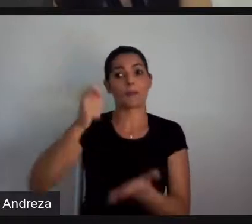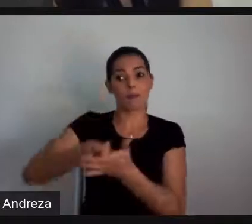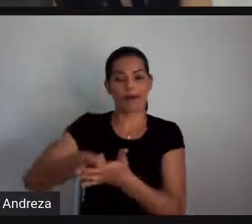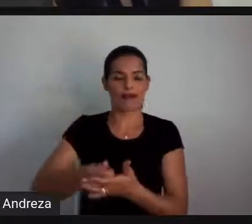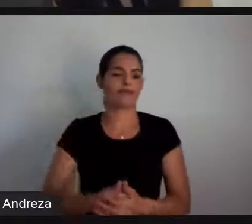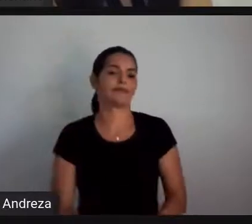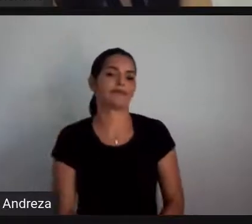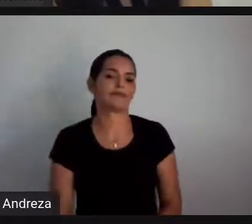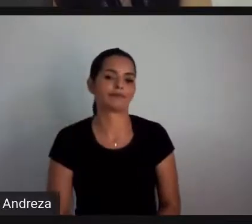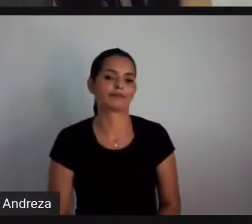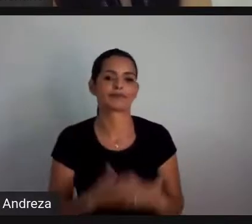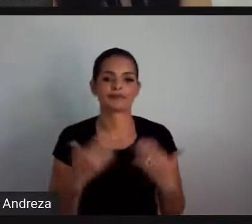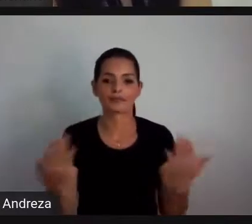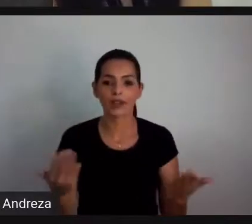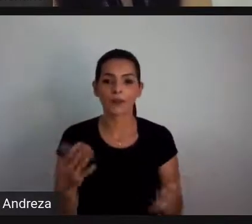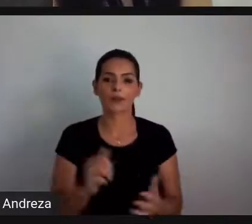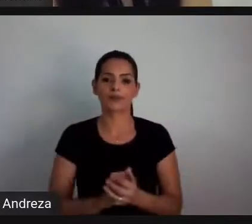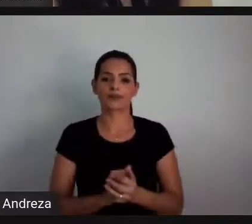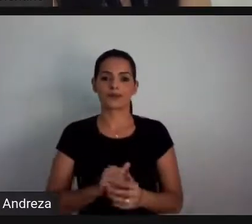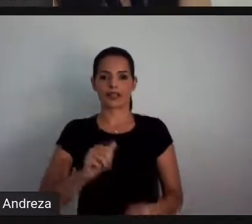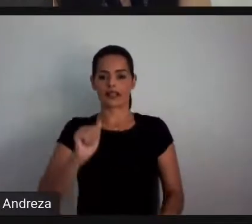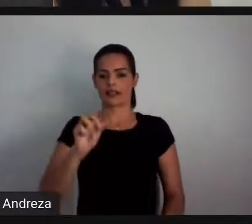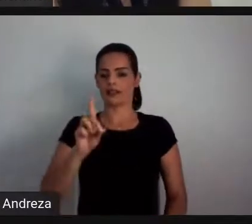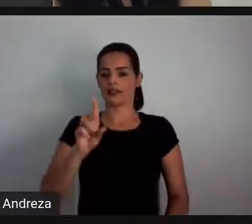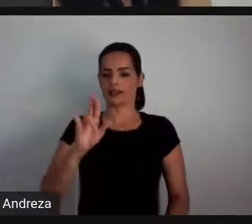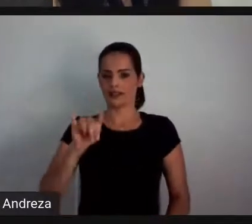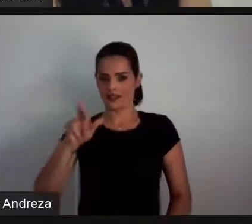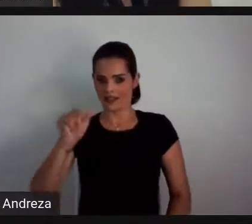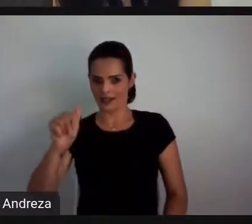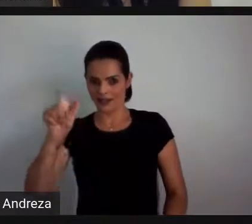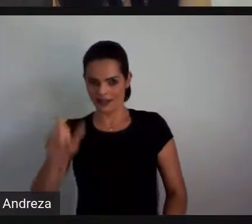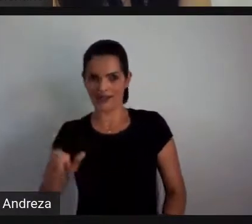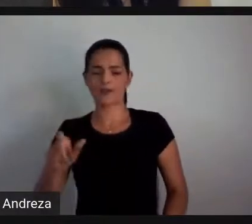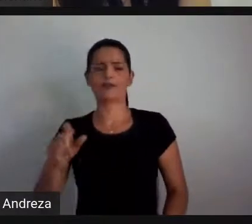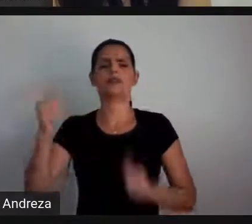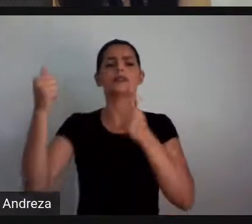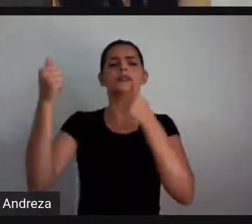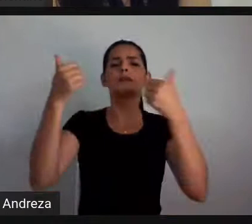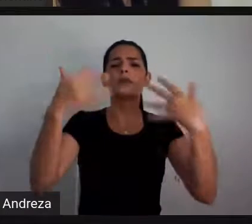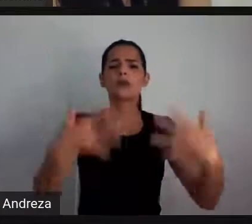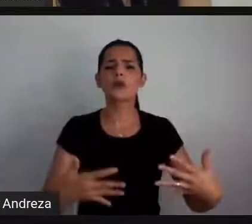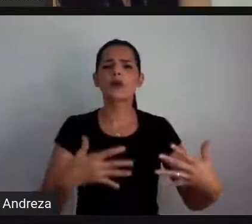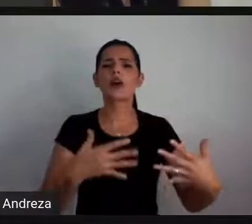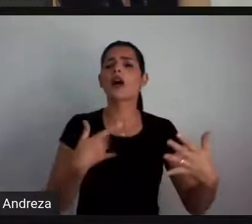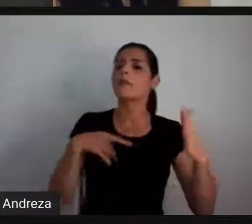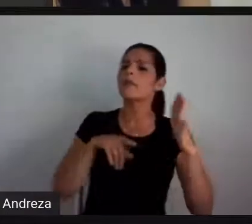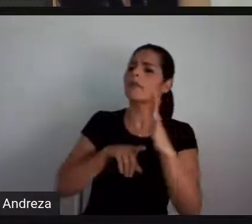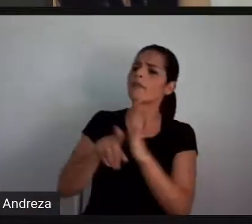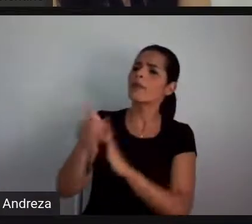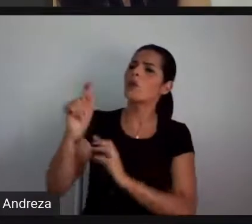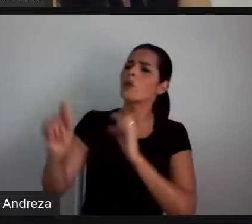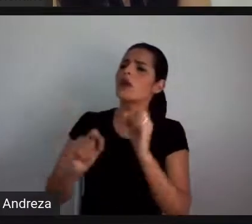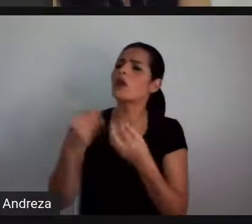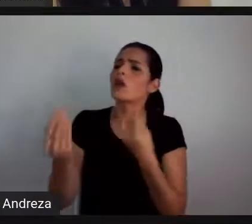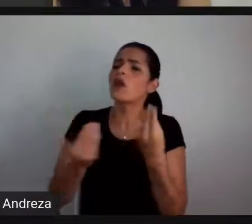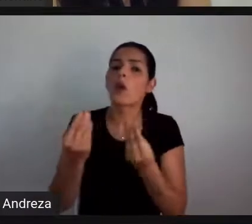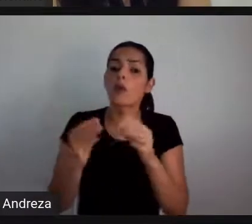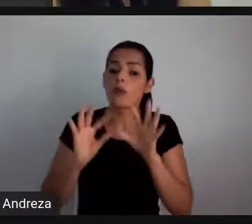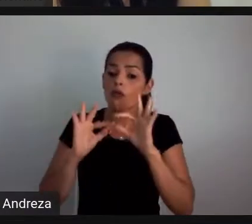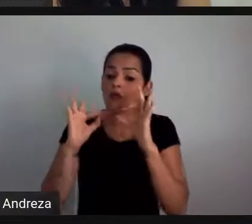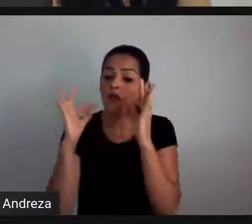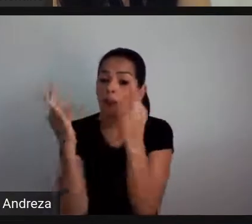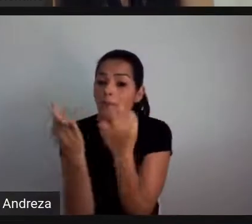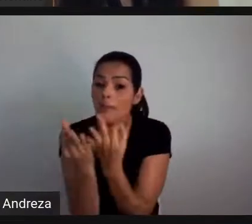Adriana, dentro do que você colocou, chegou uma pergunta do Fernando de alguma, assim, maneira, né, de envolver a